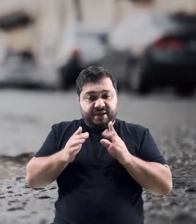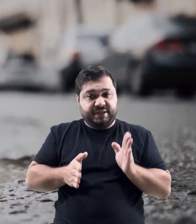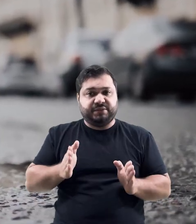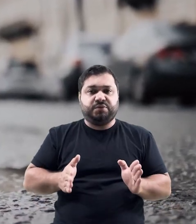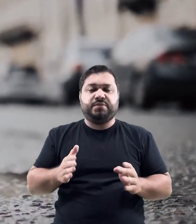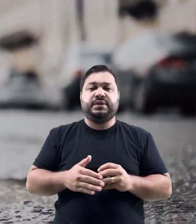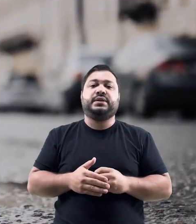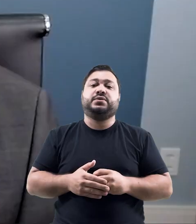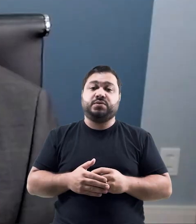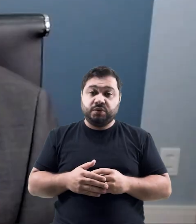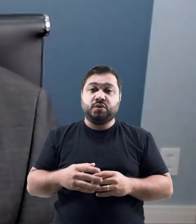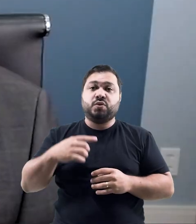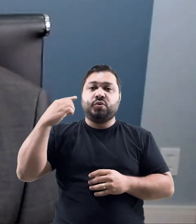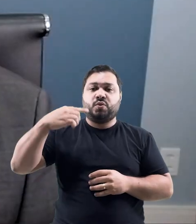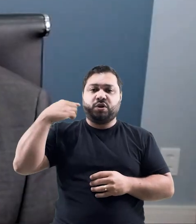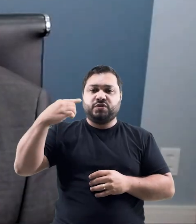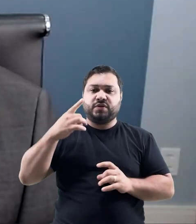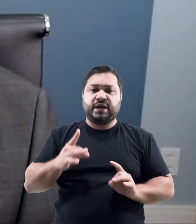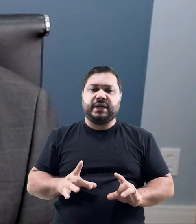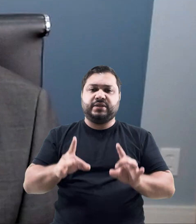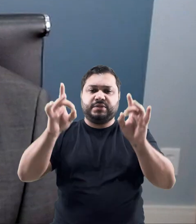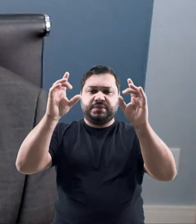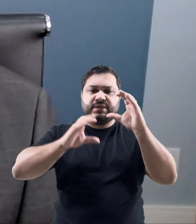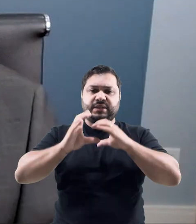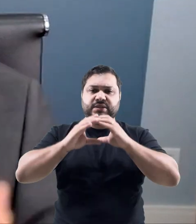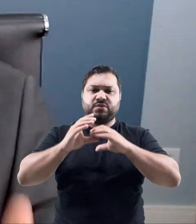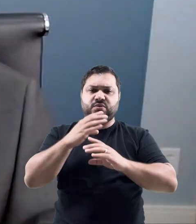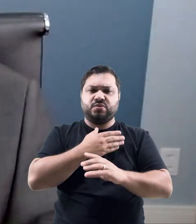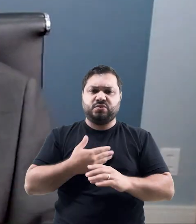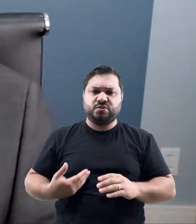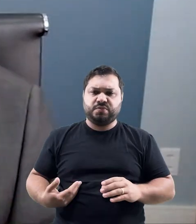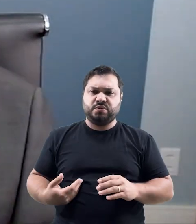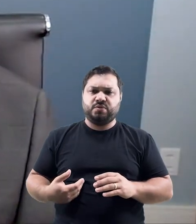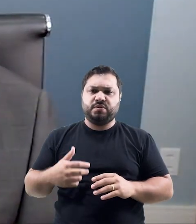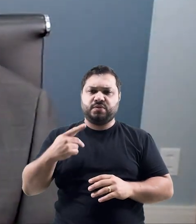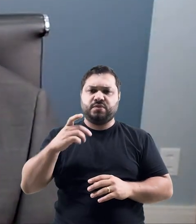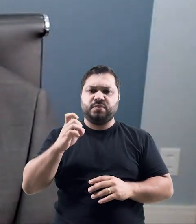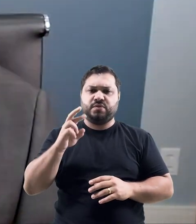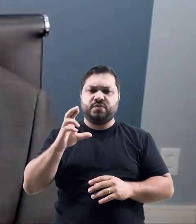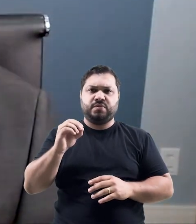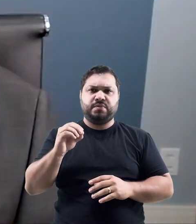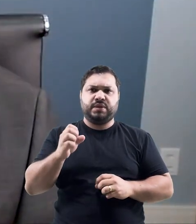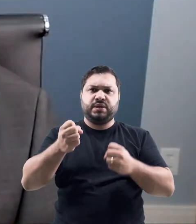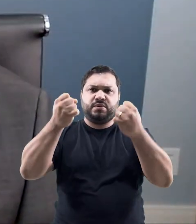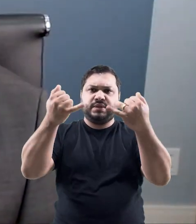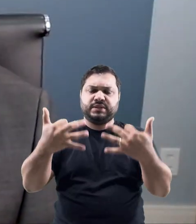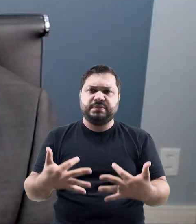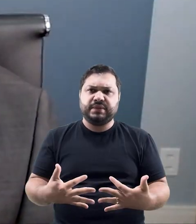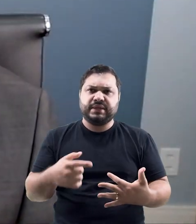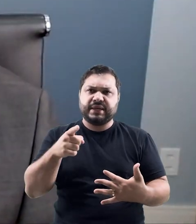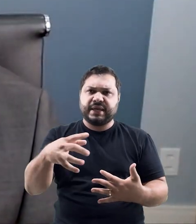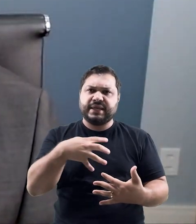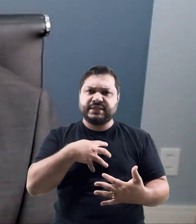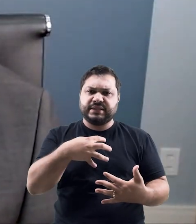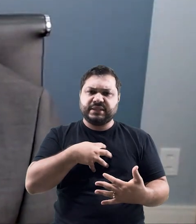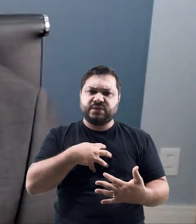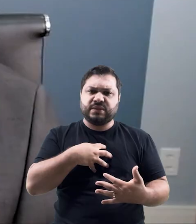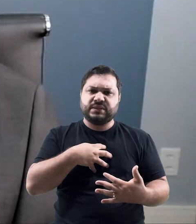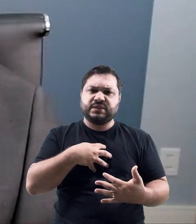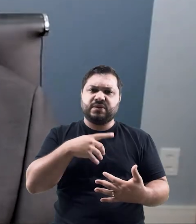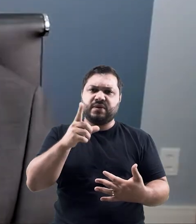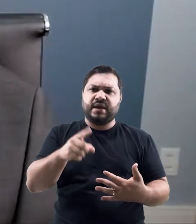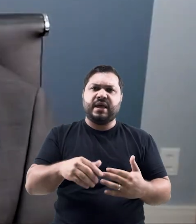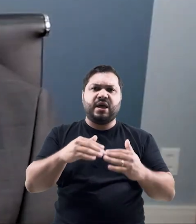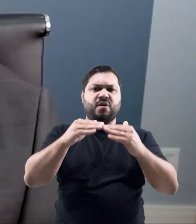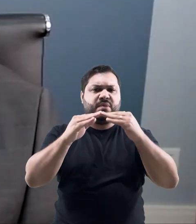esse momento. O advogado especialista em concursos públicos, Pedro Rodrigues, explica que essa situação é